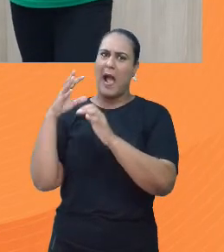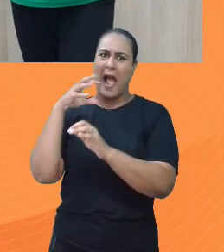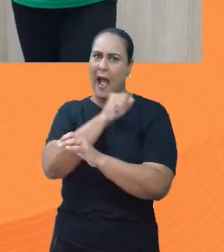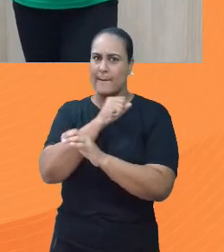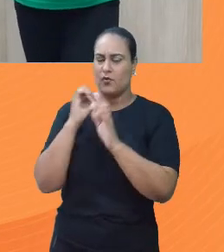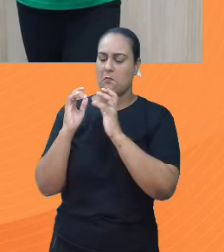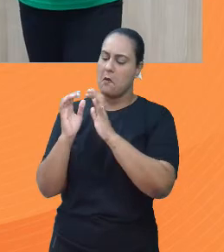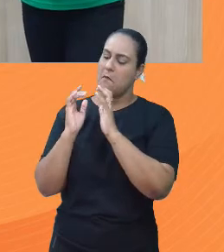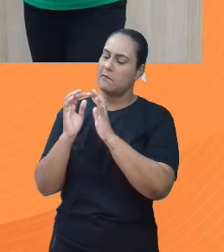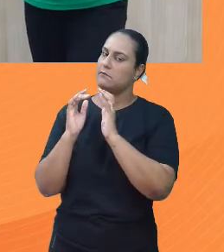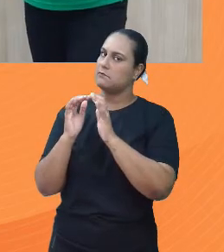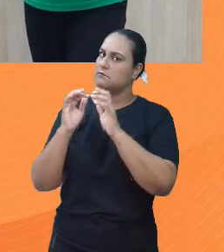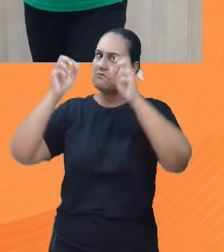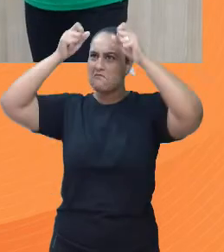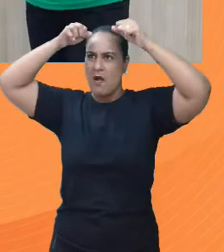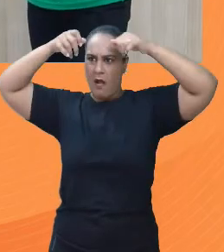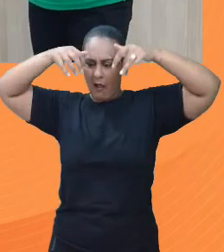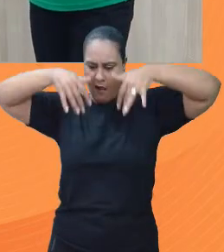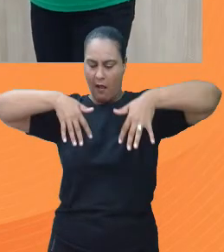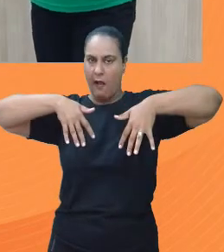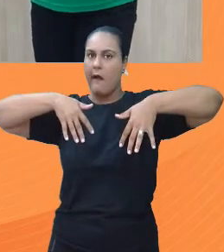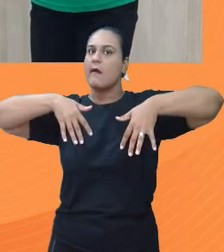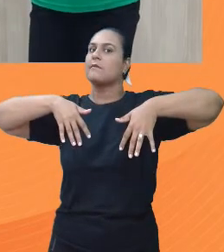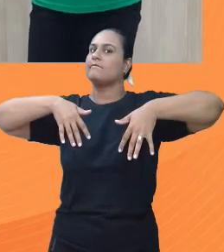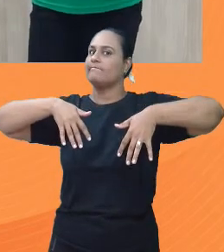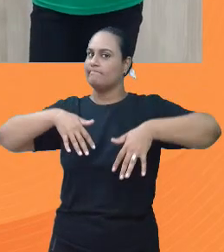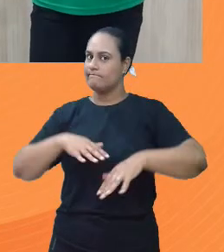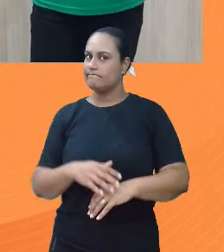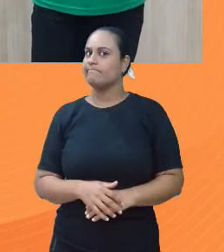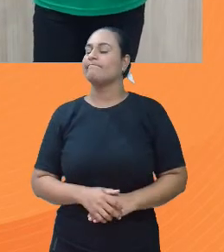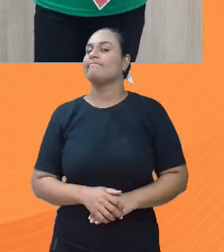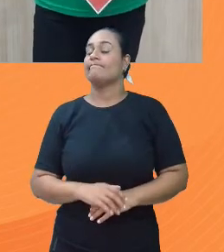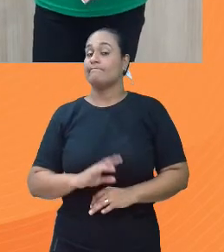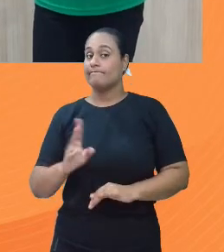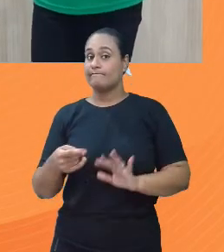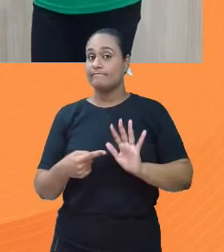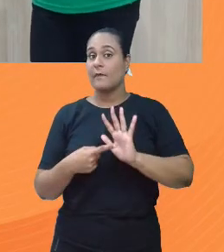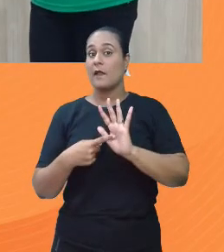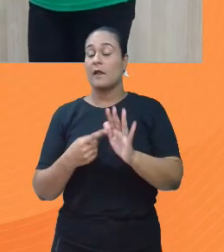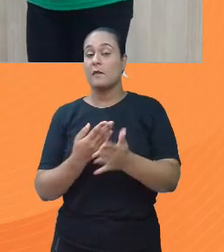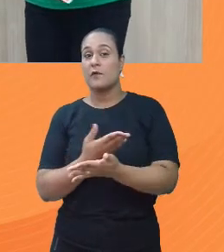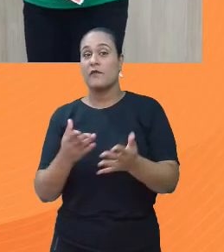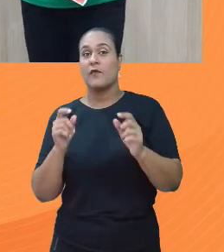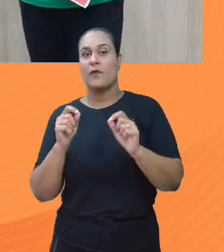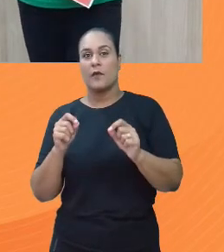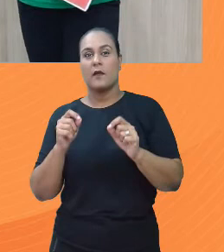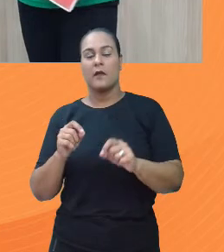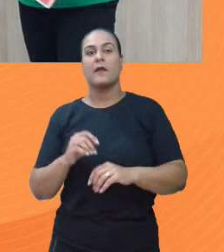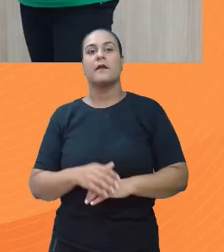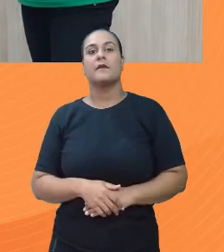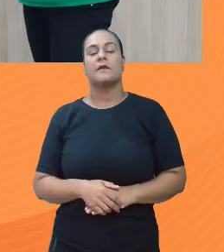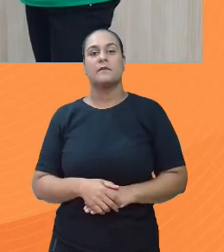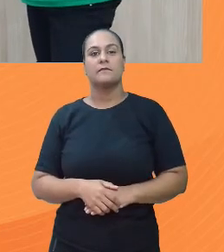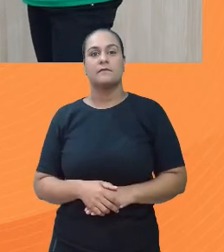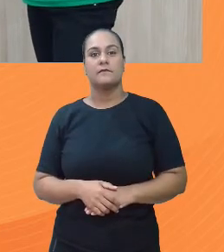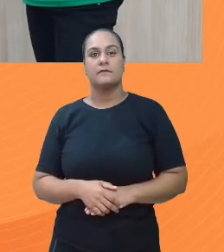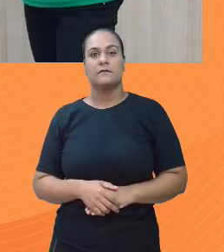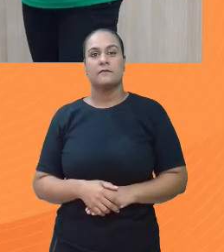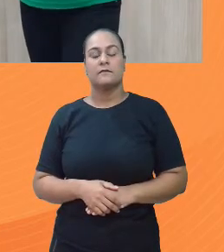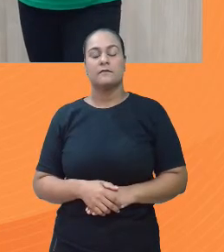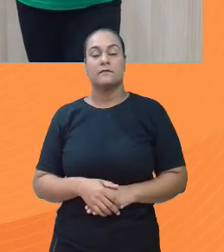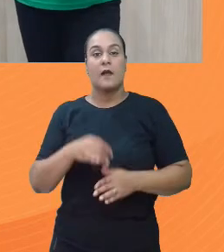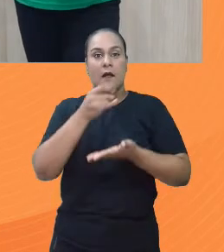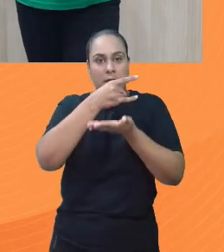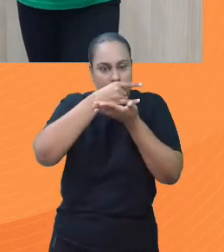existe, essas drogas estão aí. E aí eu vou colocar aqui para vocês a questão da cocaína, né? E